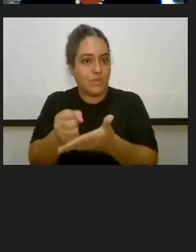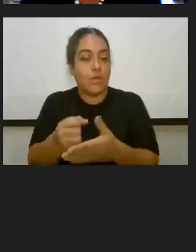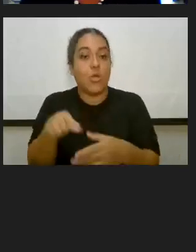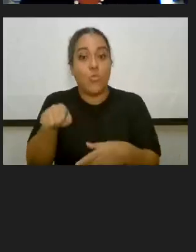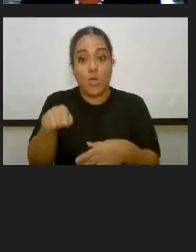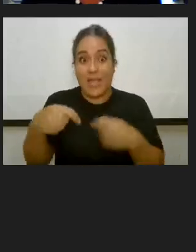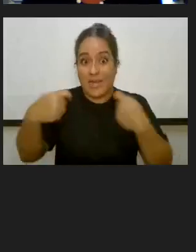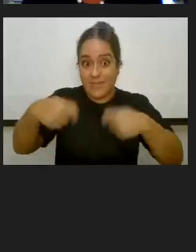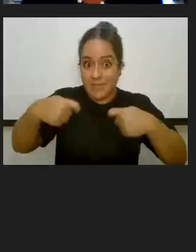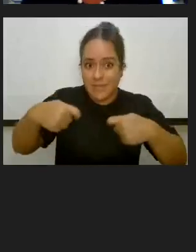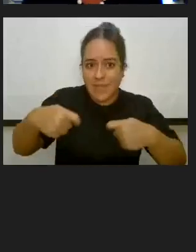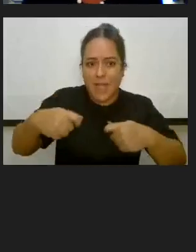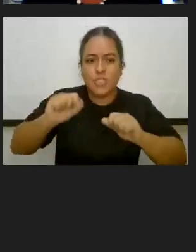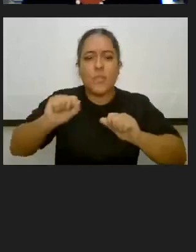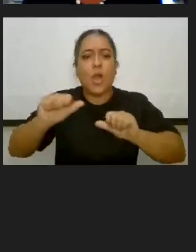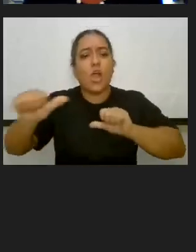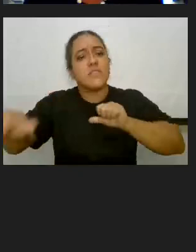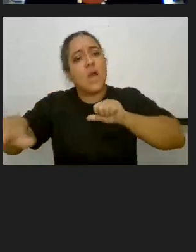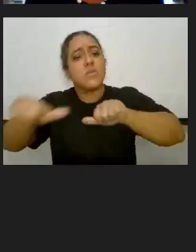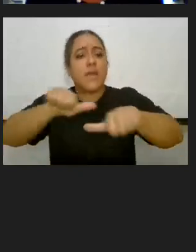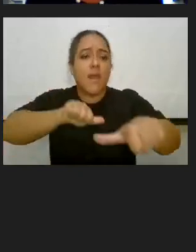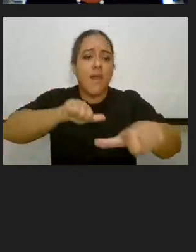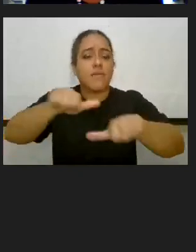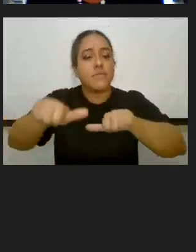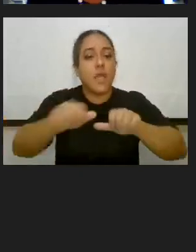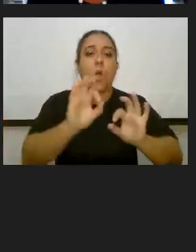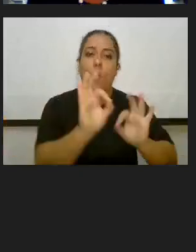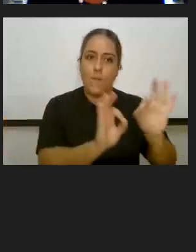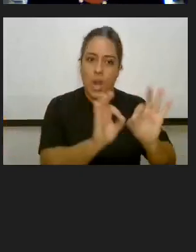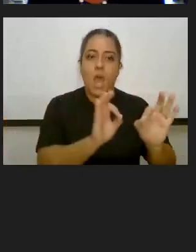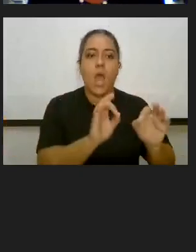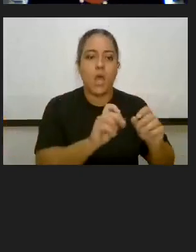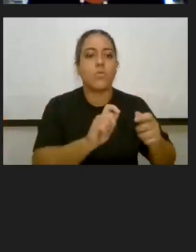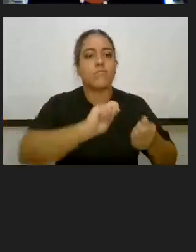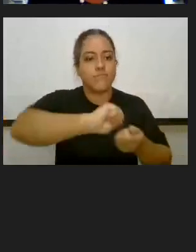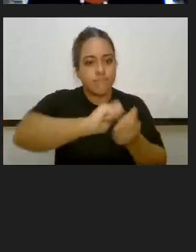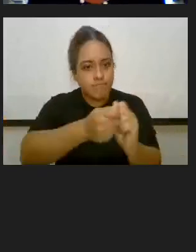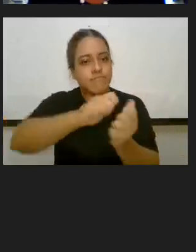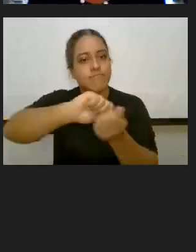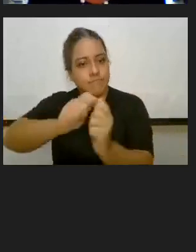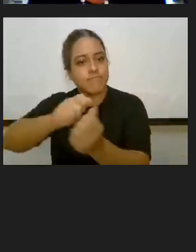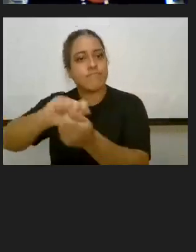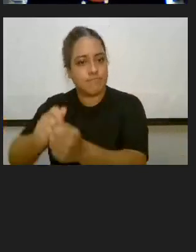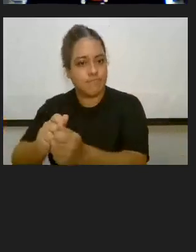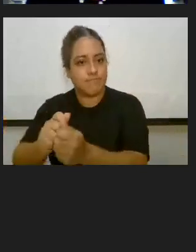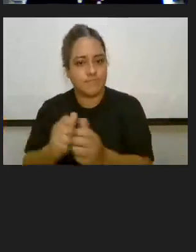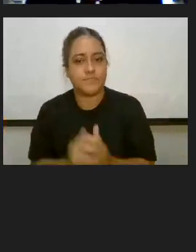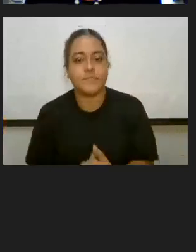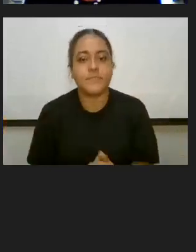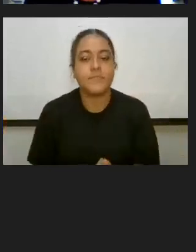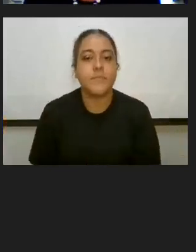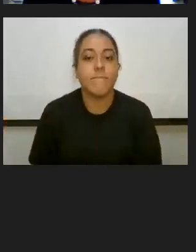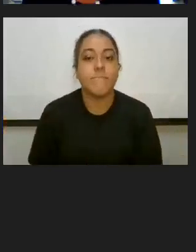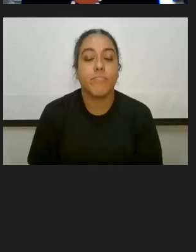ela pode se alterar e esse plano de ajuda ele precisa se ajustar.